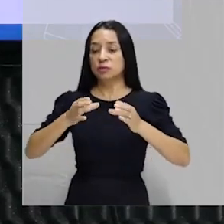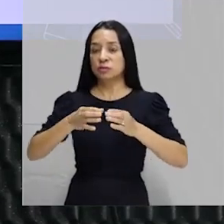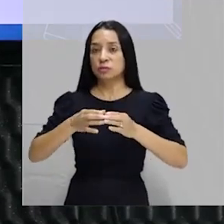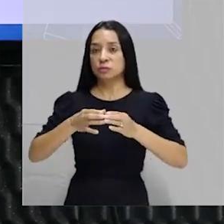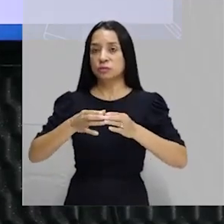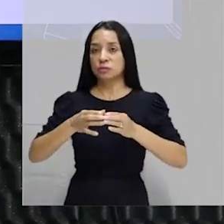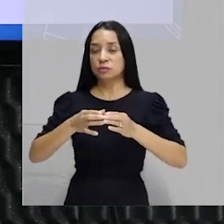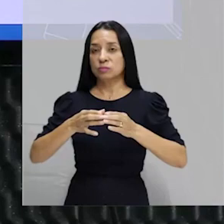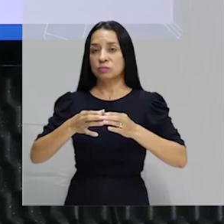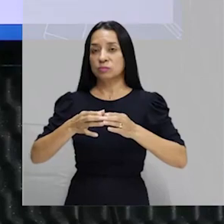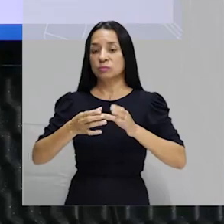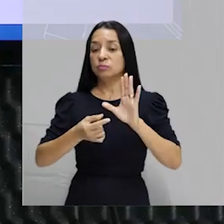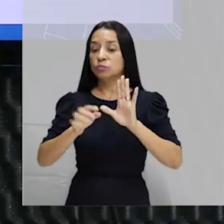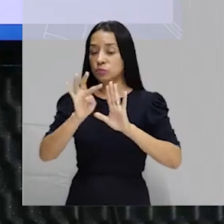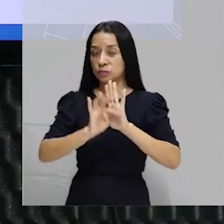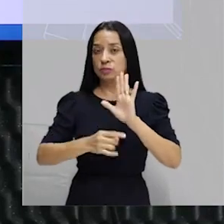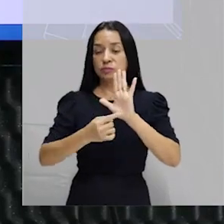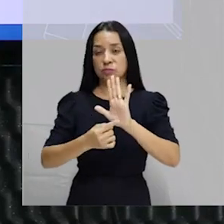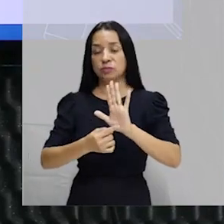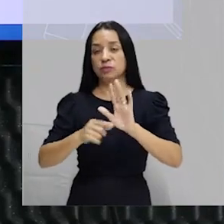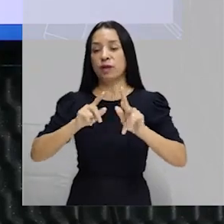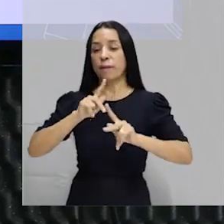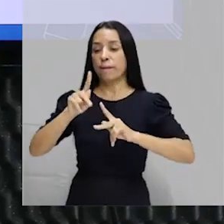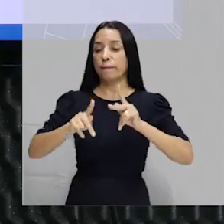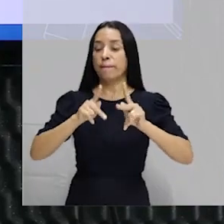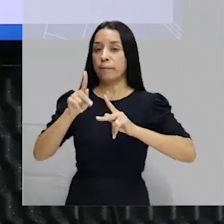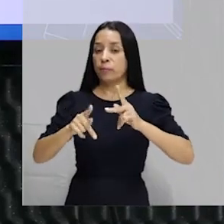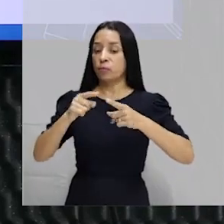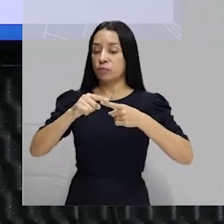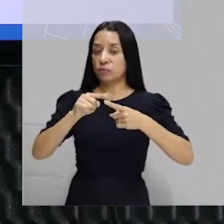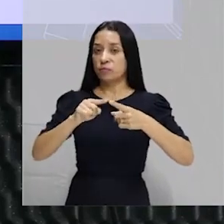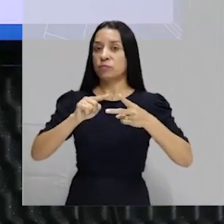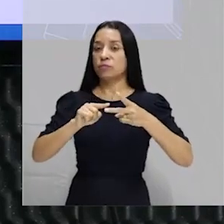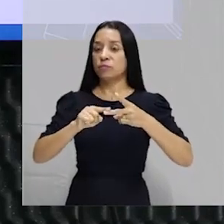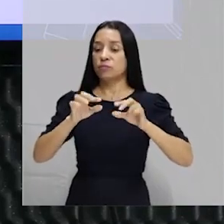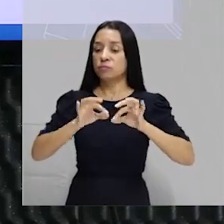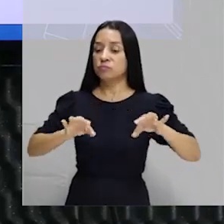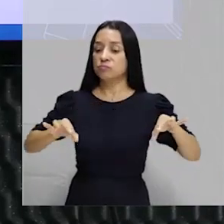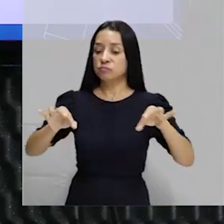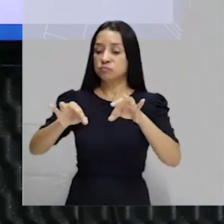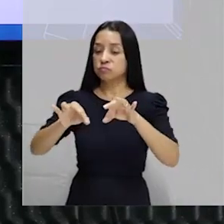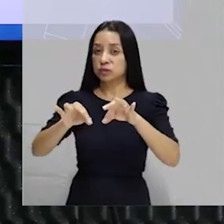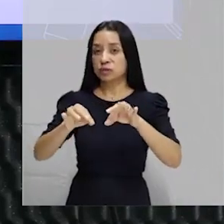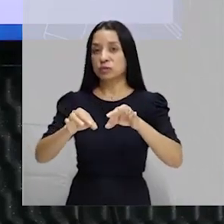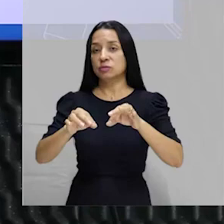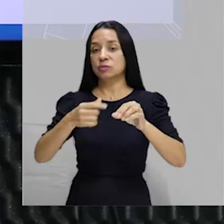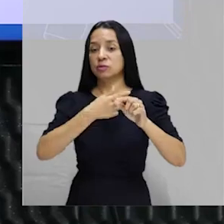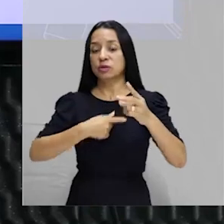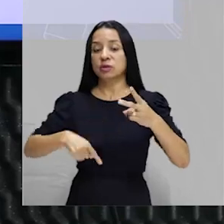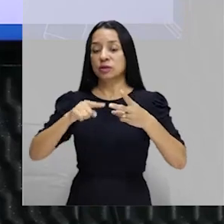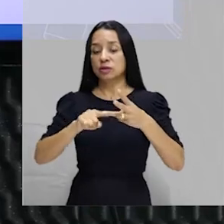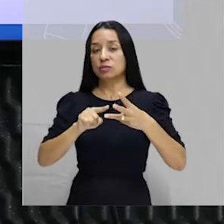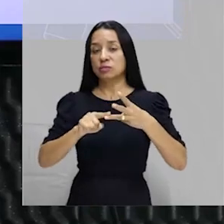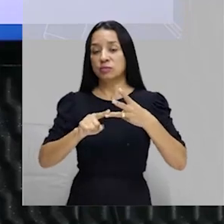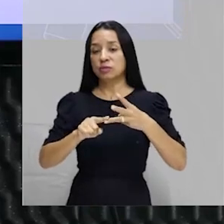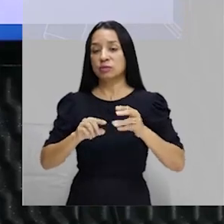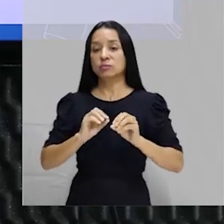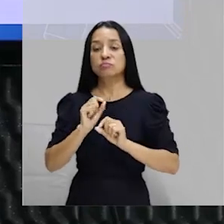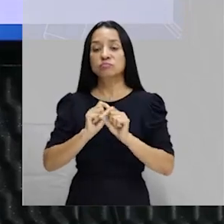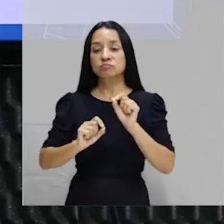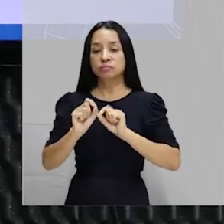da sociedade e do espaço seja feita de forma adequada. Pensando por esse prisma, observe o conceito